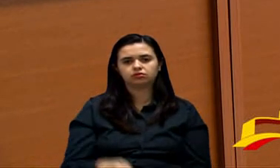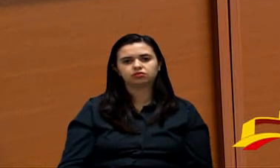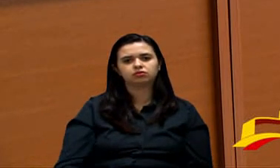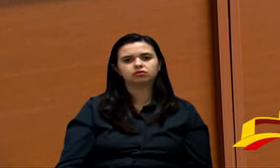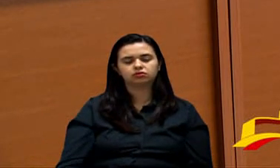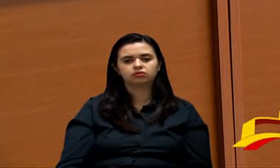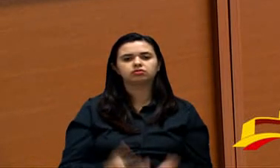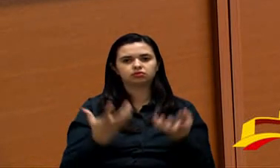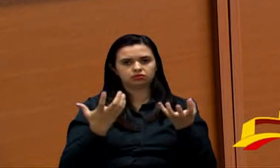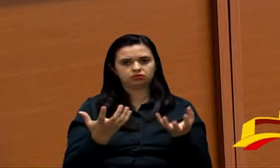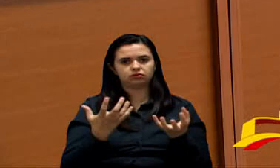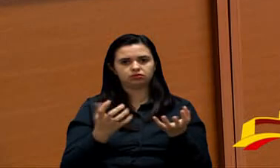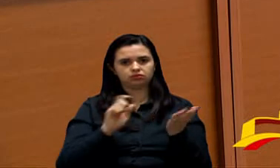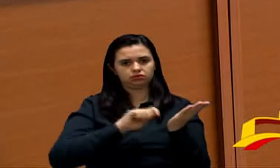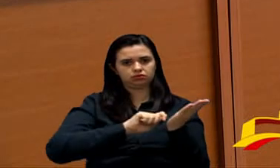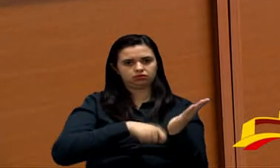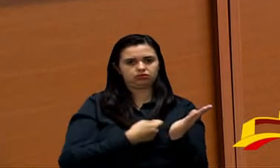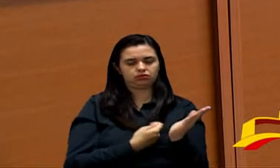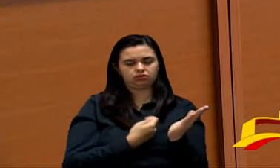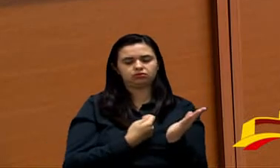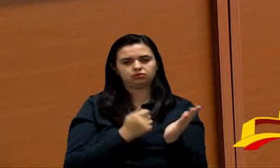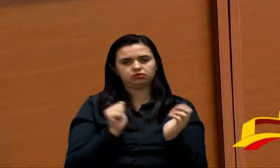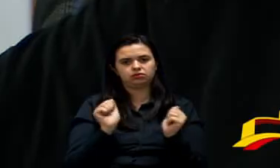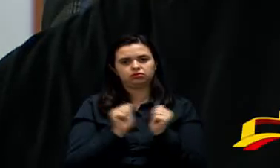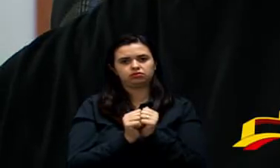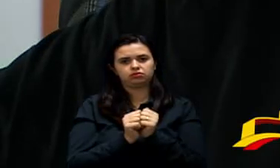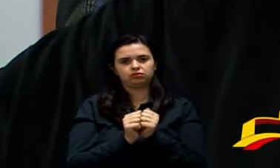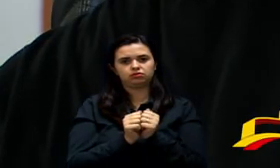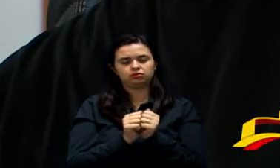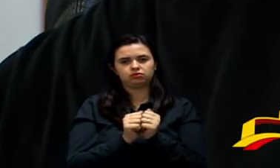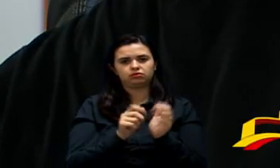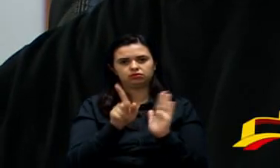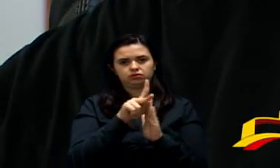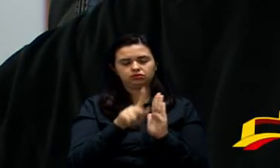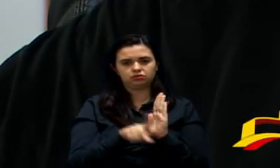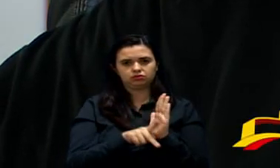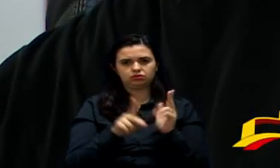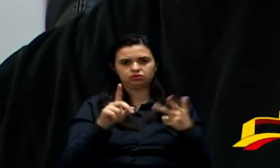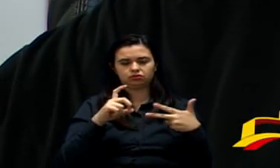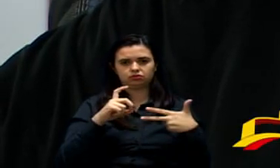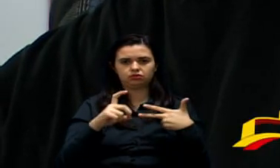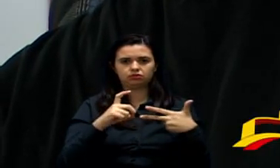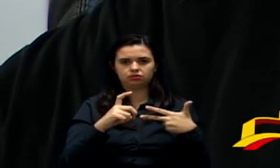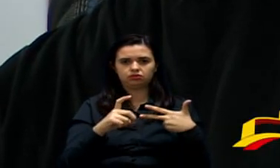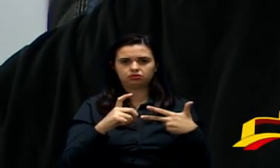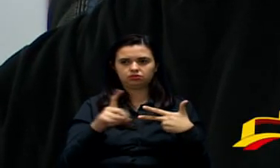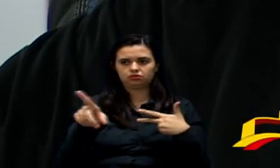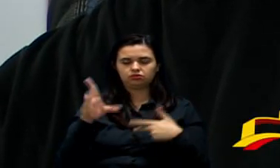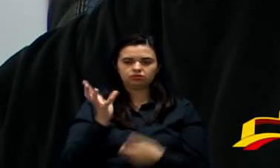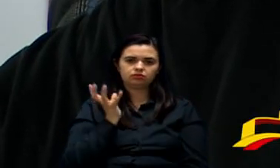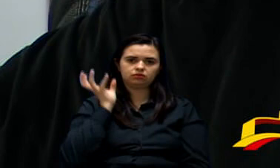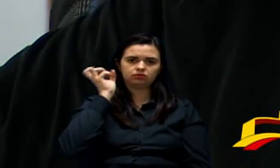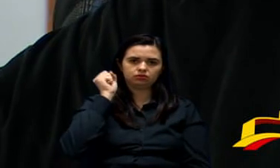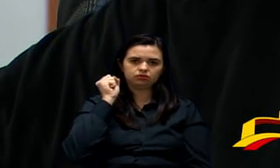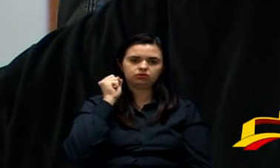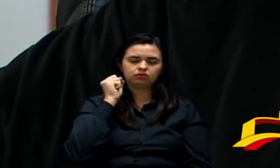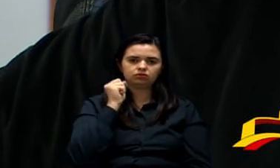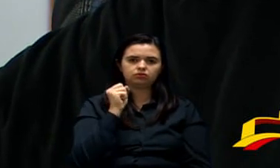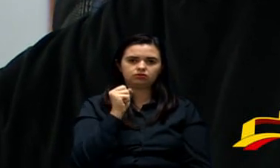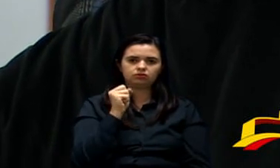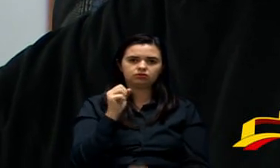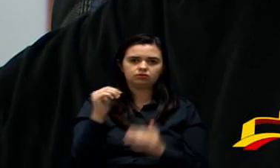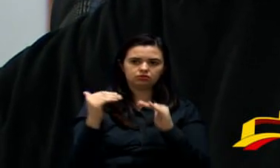assinar embaixo também esse projeto que vem do Executivo. E até, vereadora Fernanda, aproveitando a sua fala,